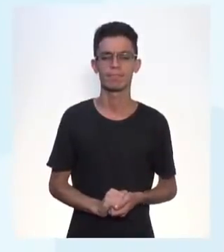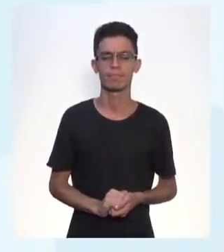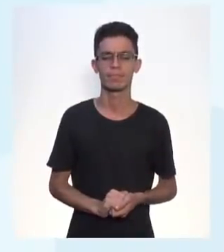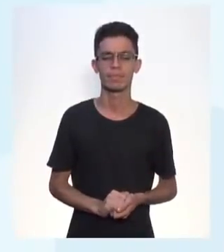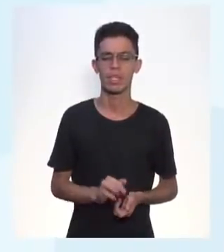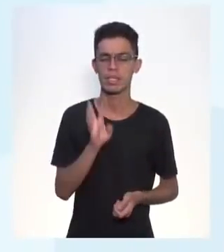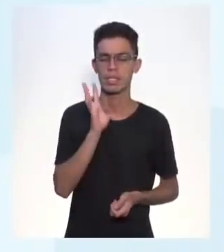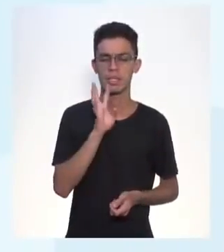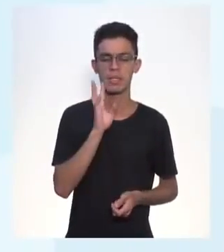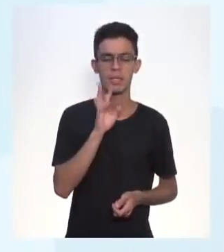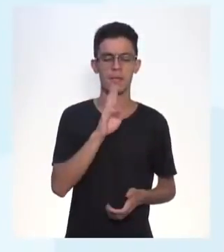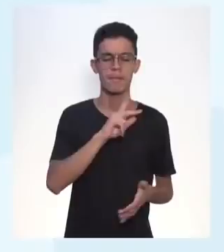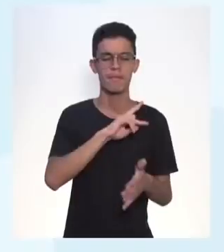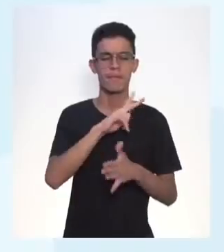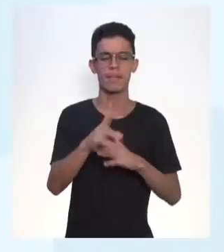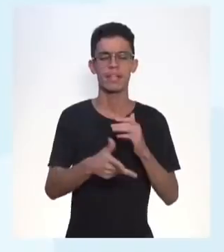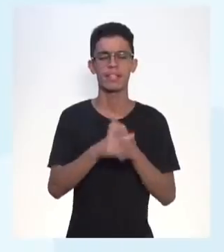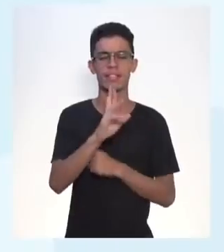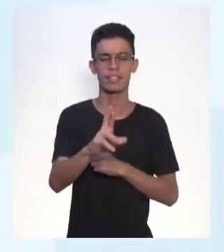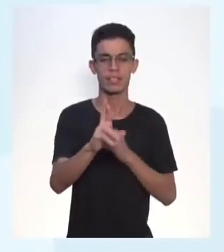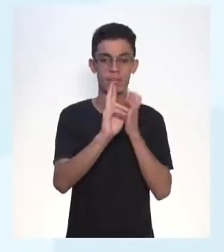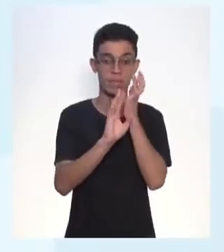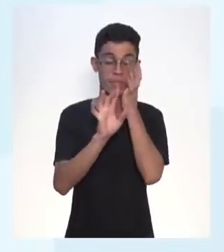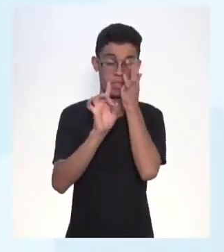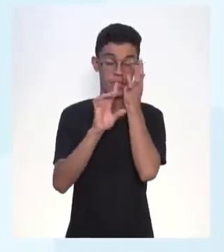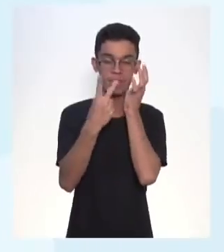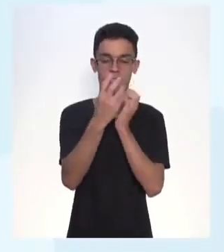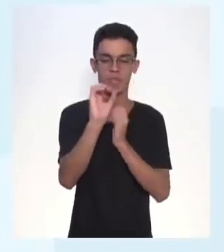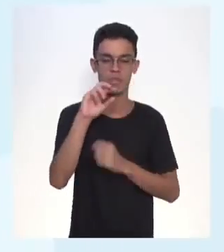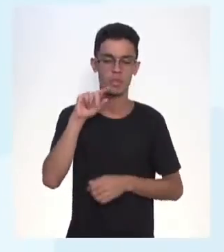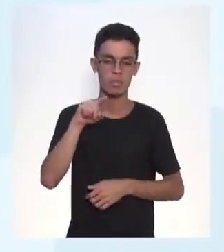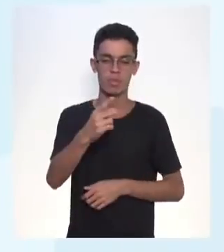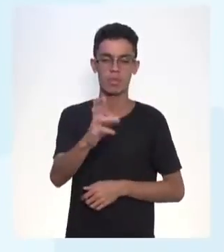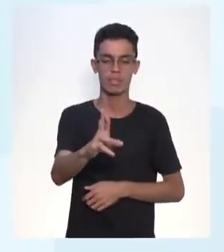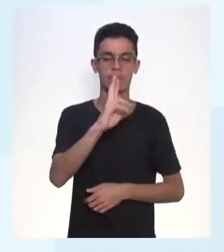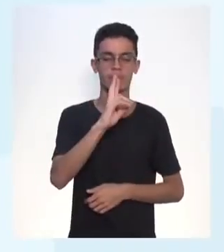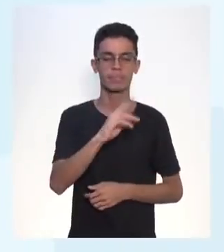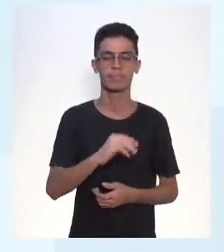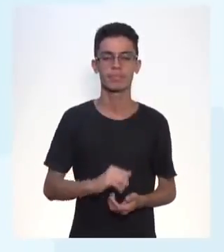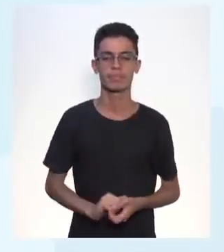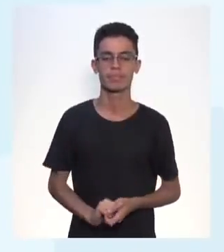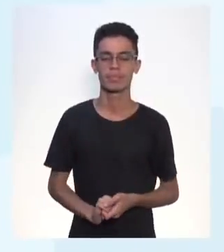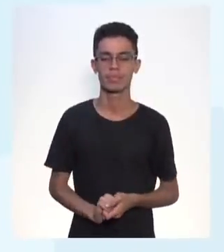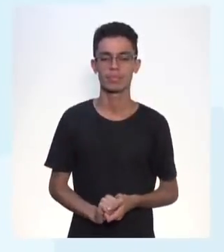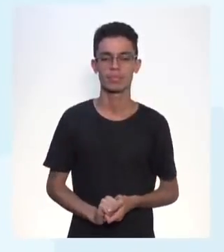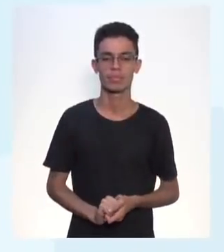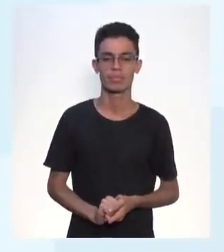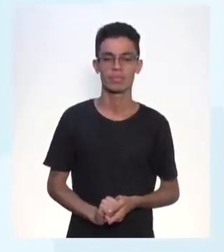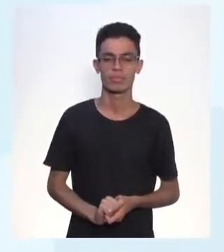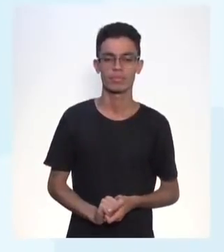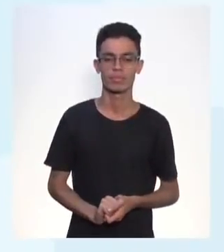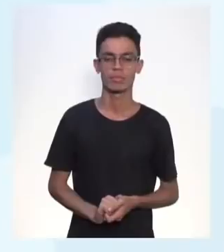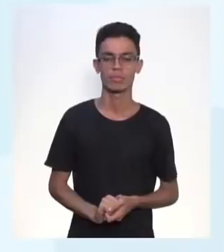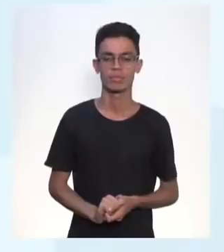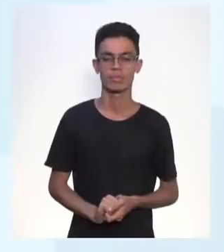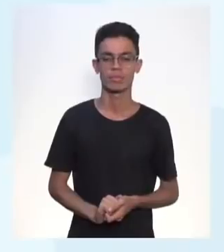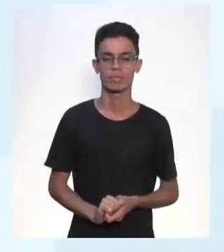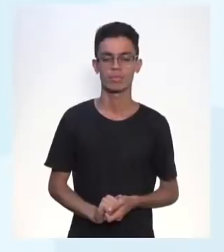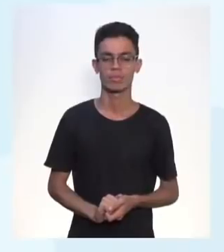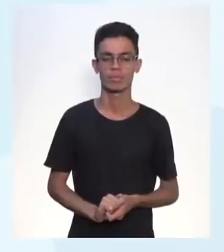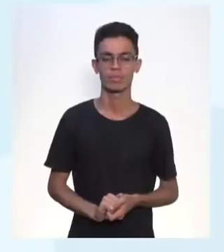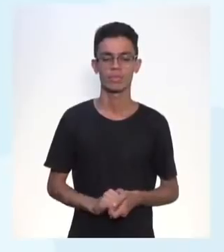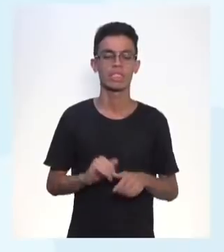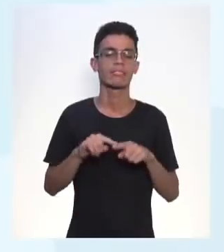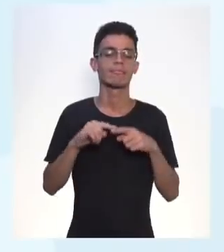Sorry, muita resposta. Que São 20 mil respostas. Puxa. Ok, então, ó, I enjoyed the book, although, um contraste